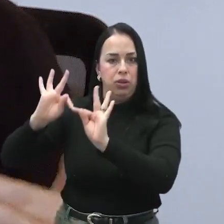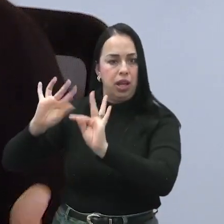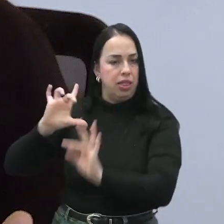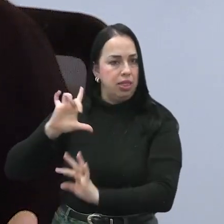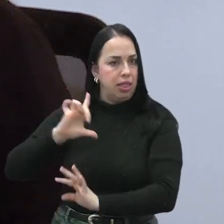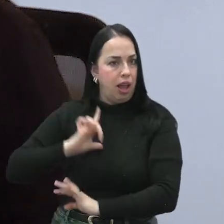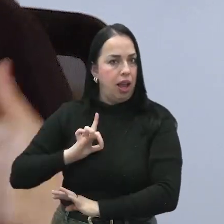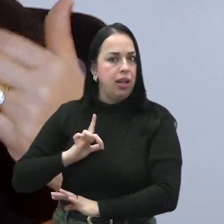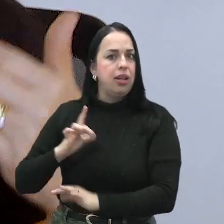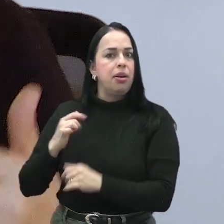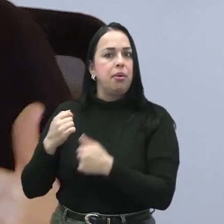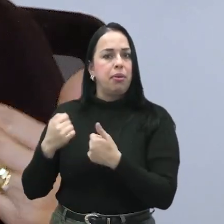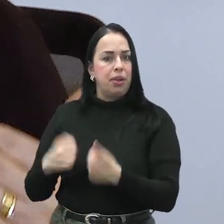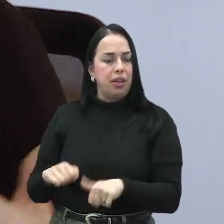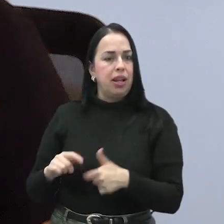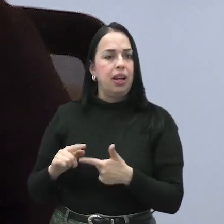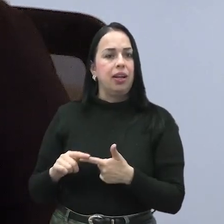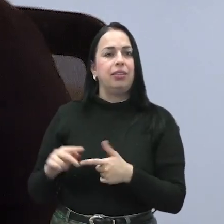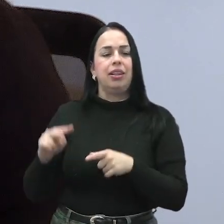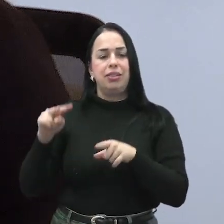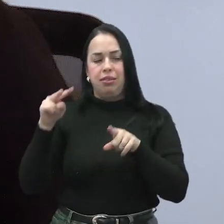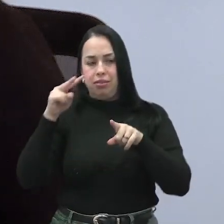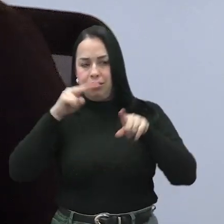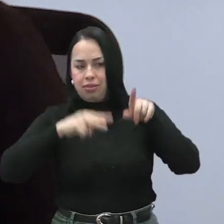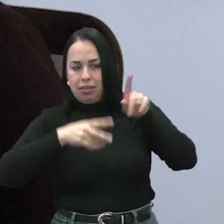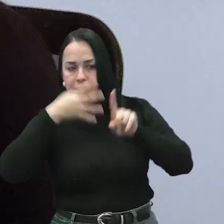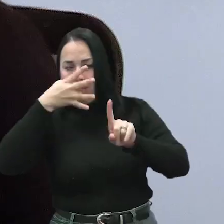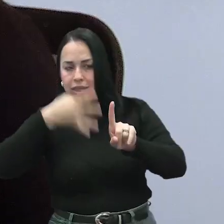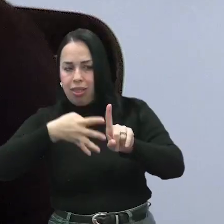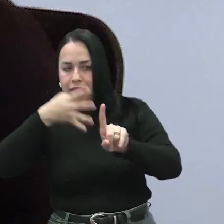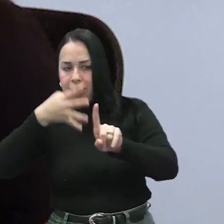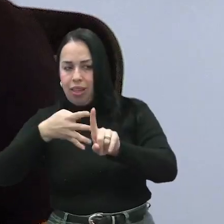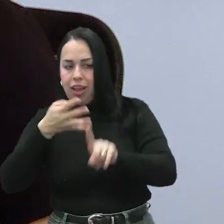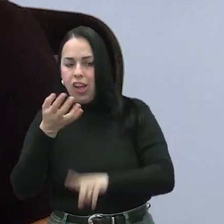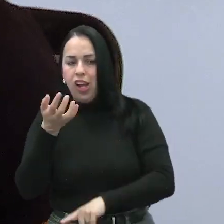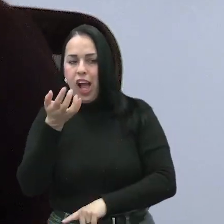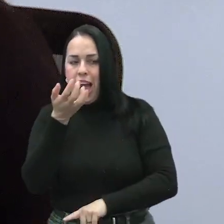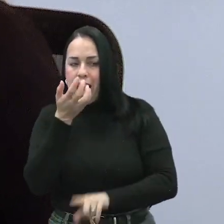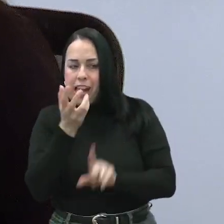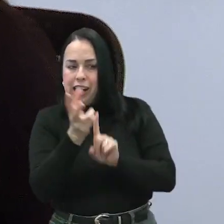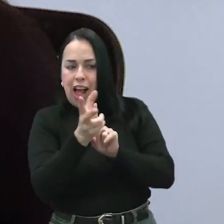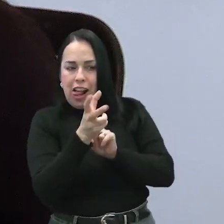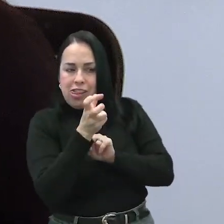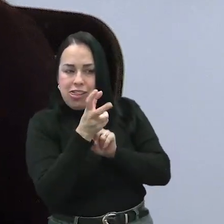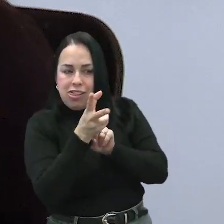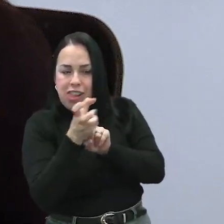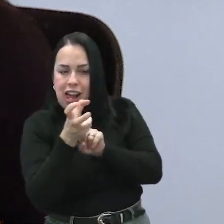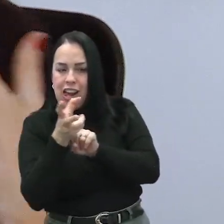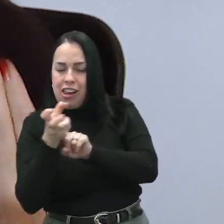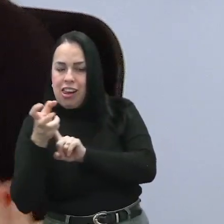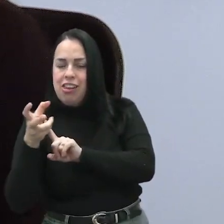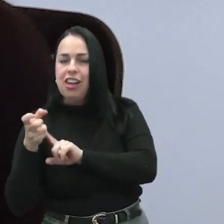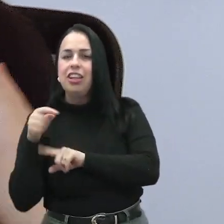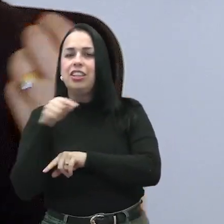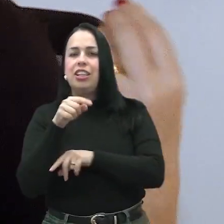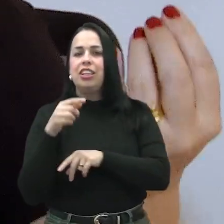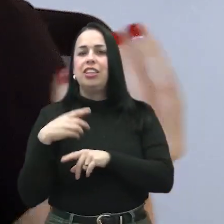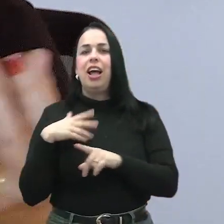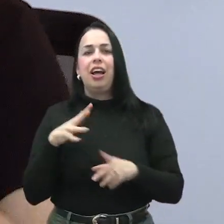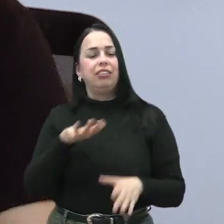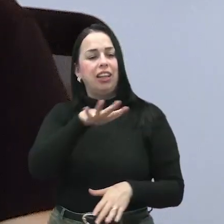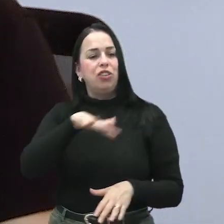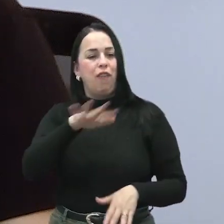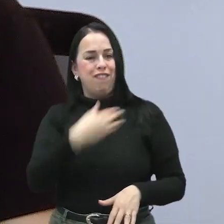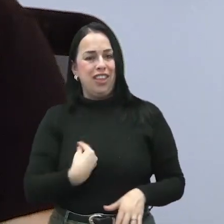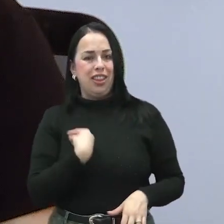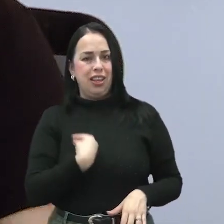tecnologia atuando e que é uma tecnologia que está te observando, que está ouvindo suas conversas, que está